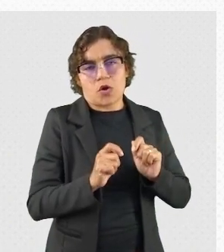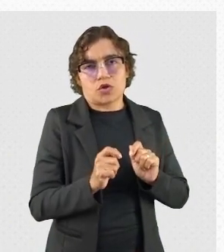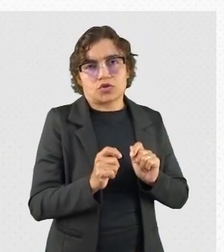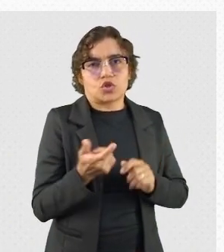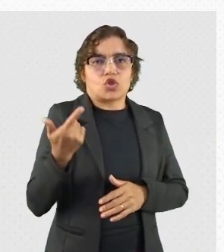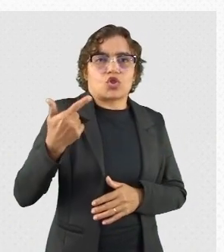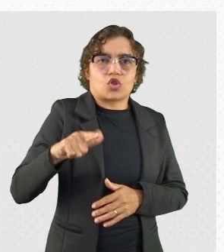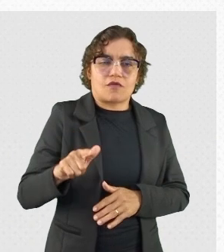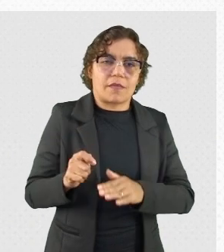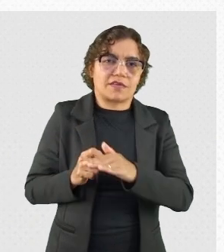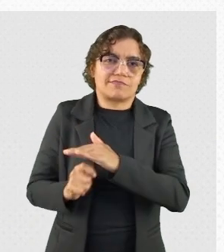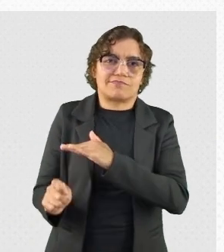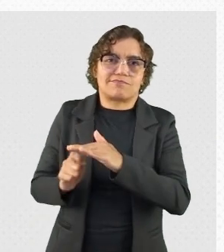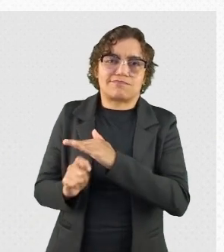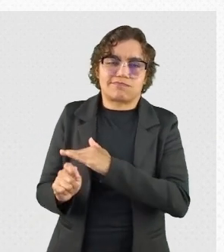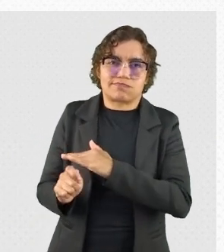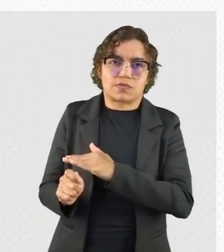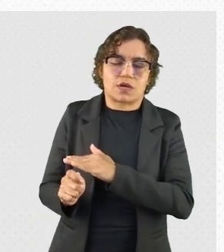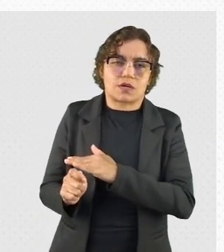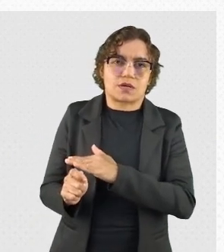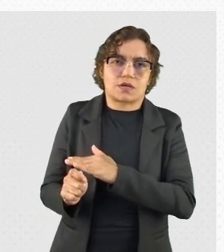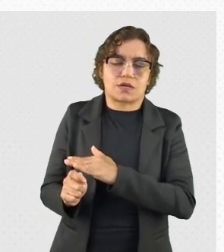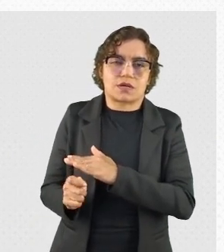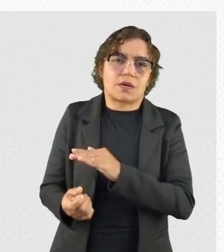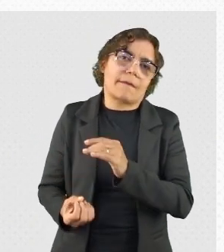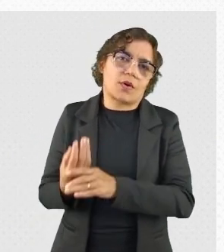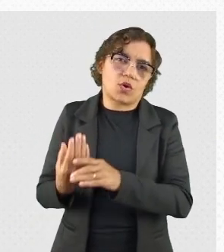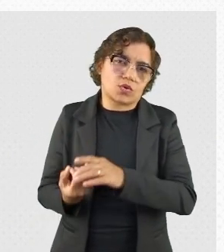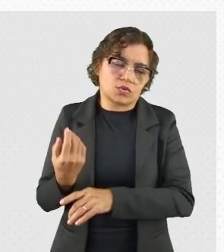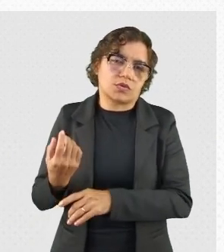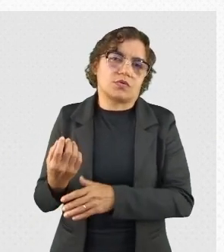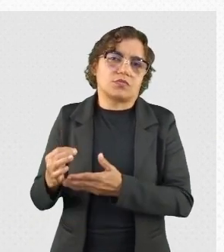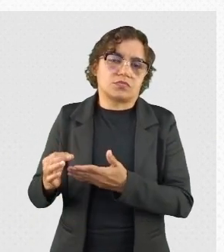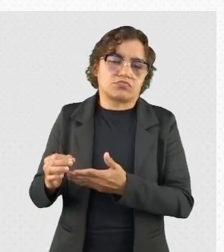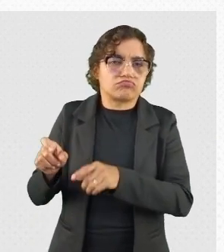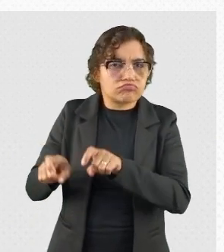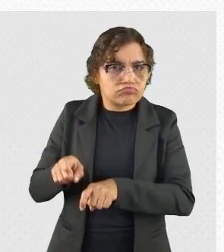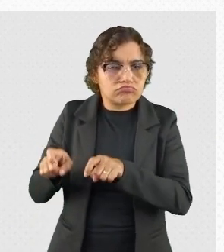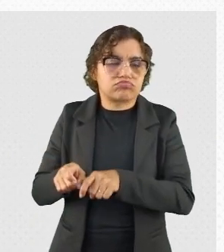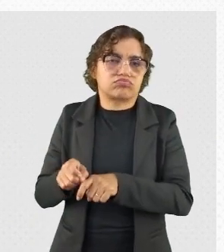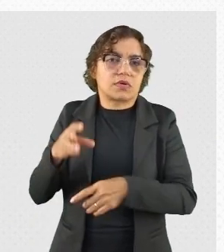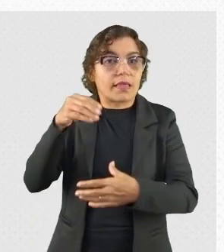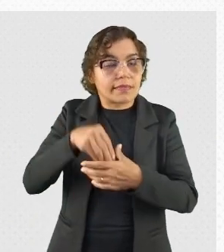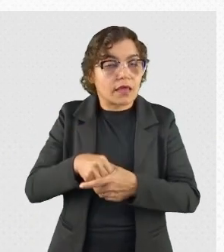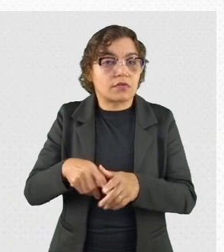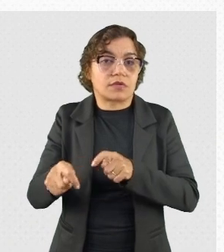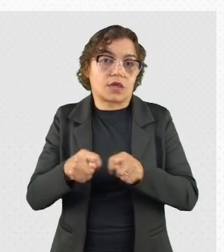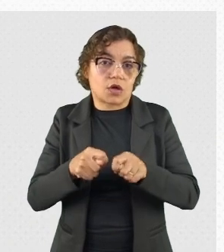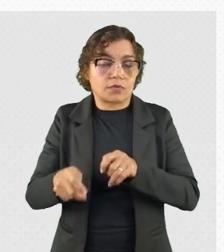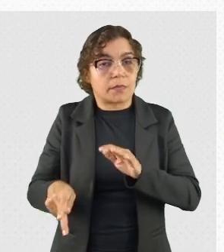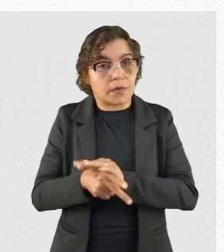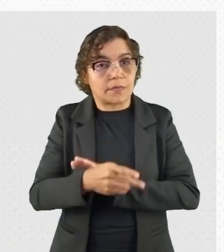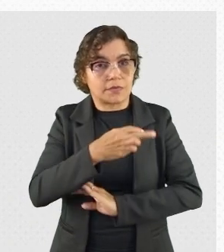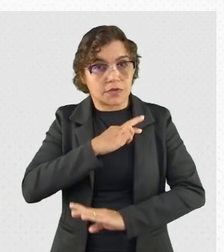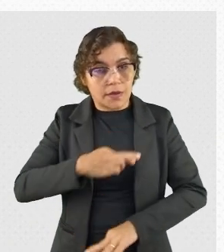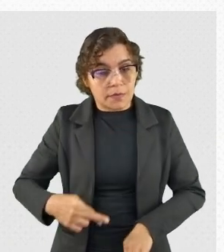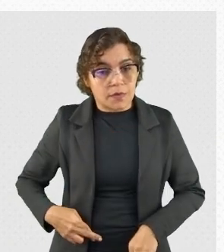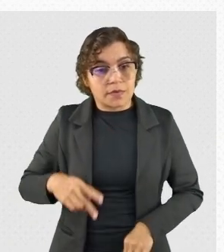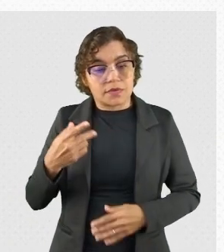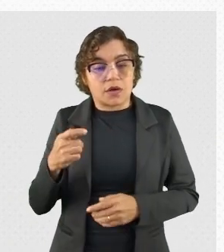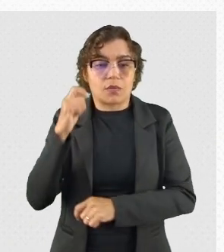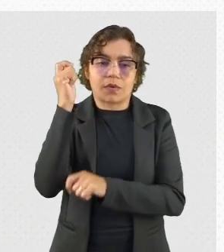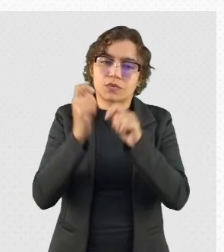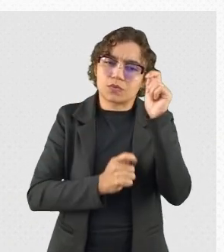em outra produção, em outra etapa dentro da economia dessa república. Então é uma indústria